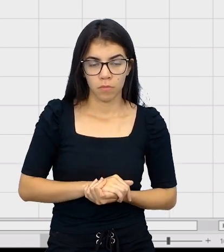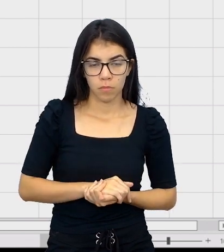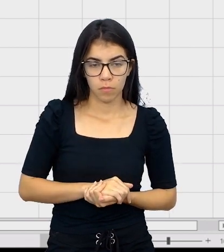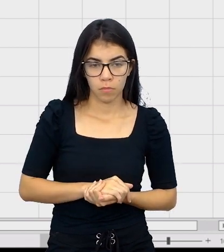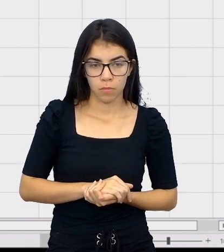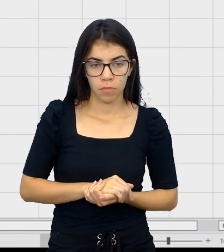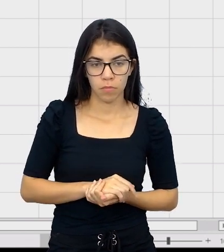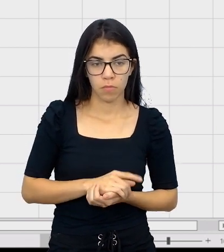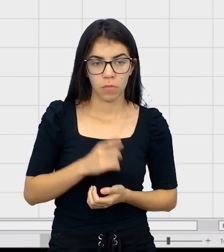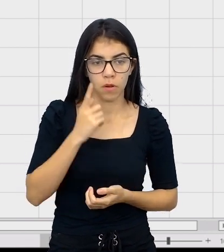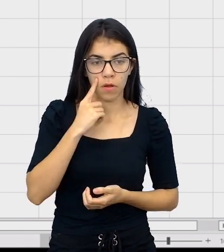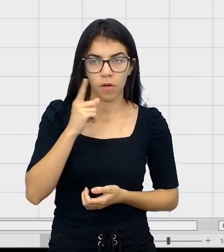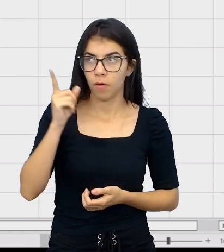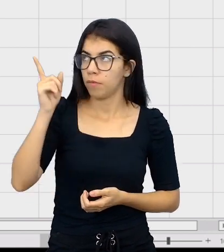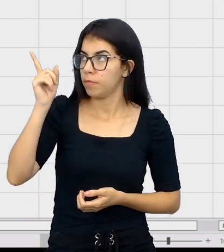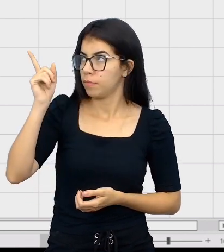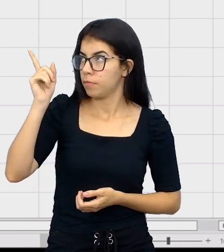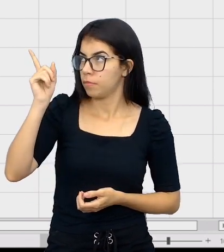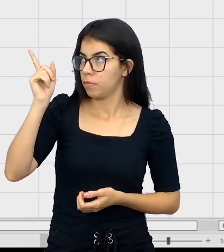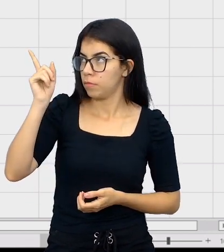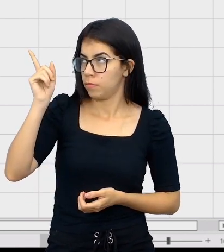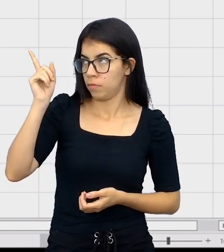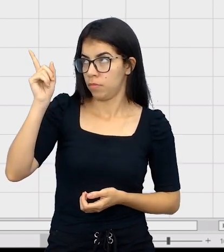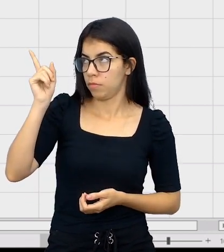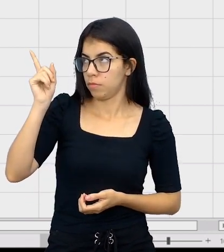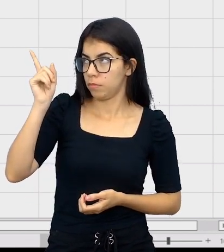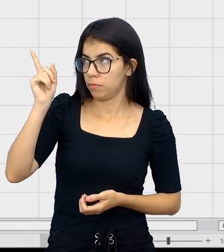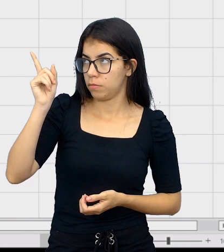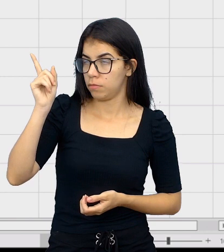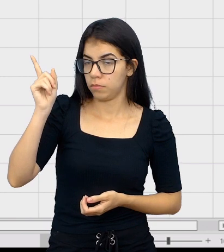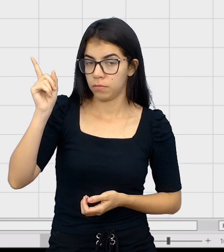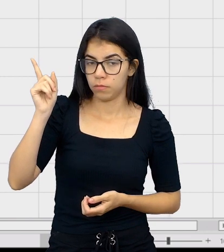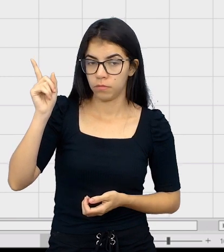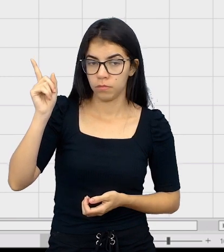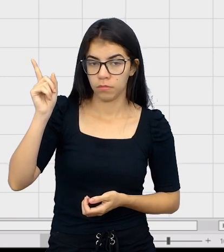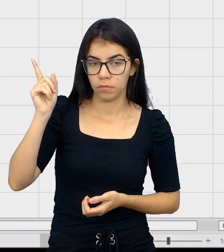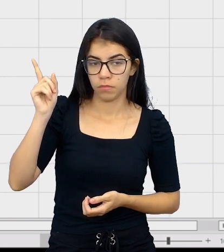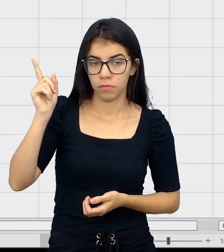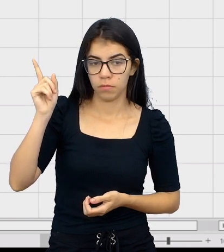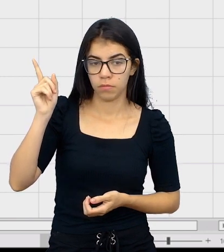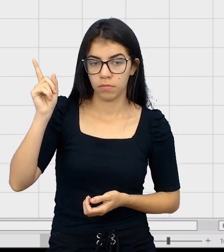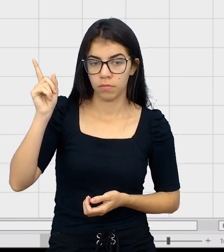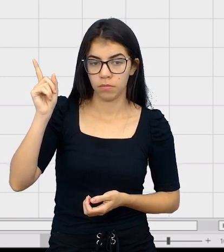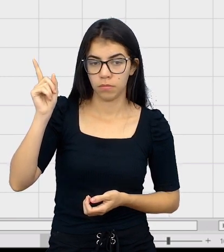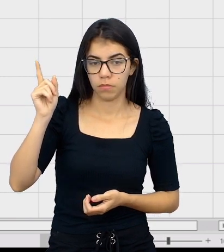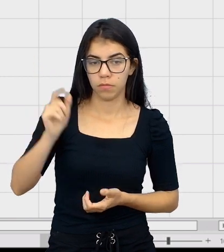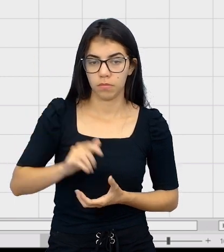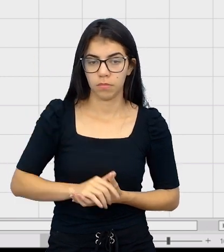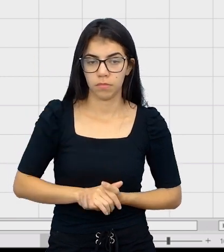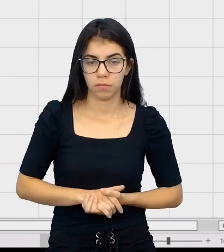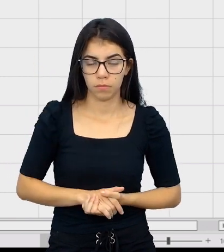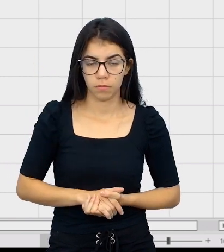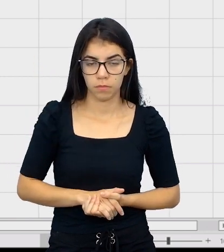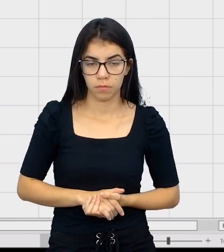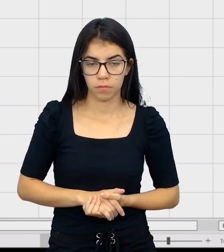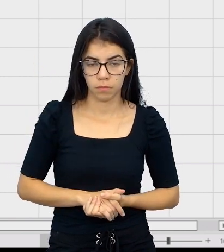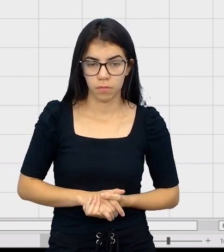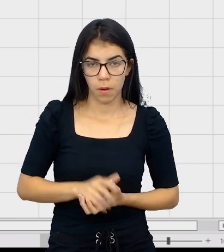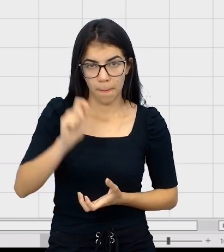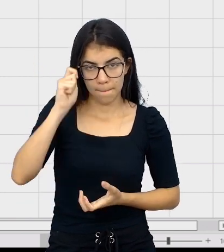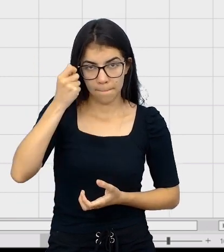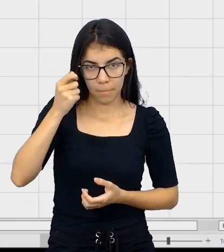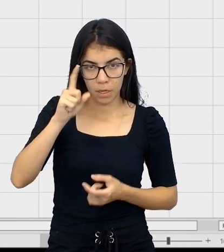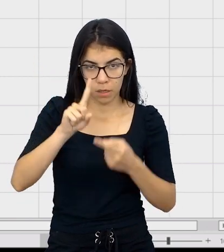fórmula aparece aqui em cima, tá? Ó. Isso. Eu posso vir aqui no cantinho, tem um pontinho. Se eu vier com o mouse, fica pretinho Tem, o mouse, ó. Uma cruzinha pretinha. Isso. Clico